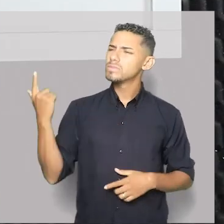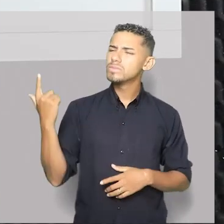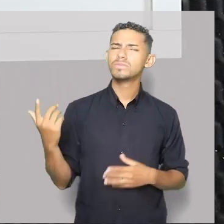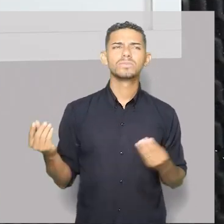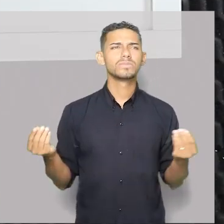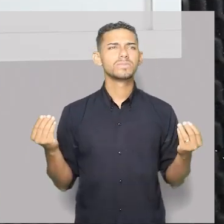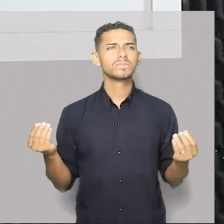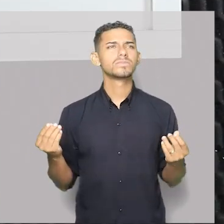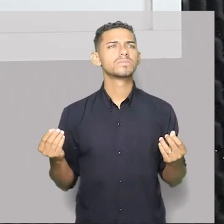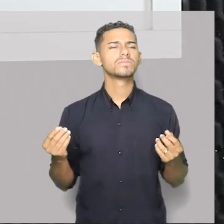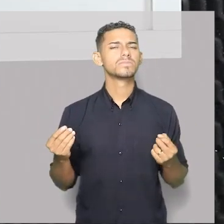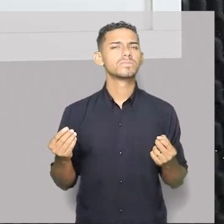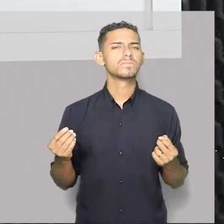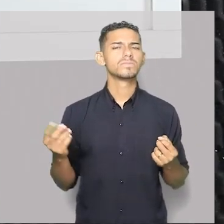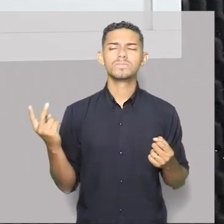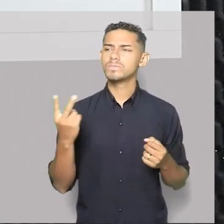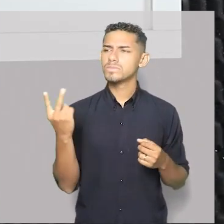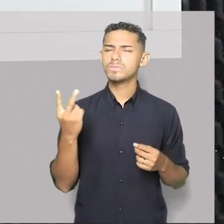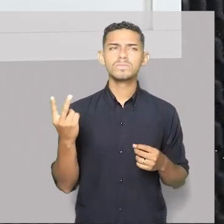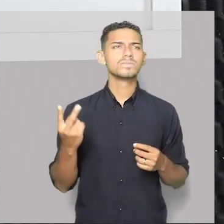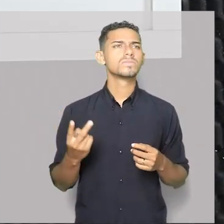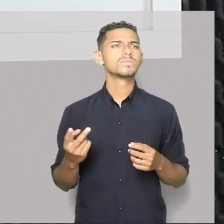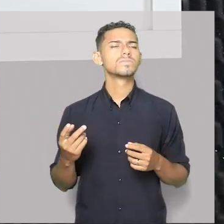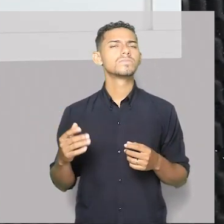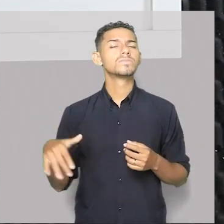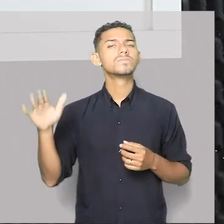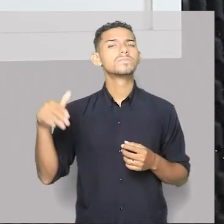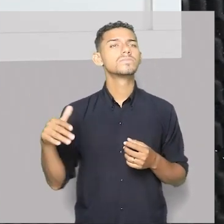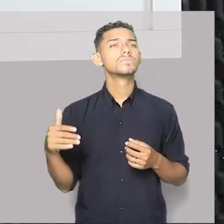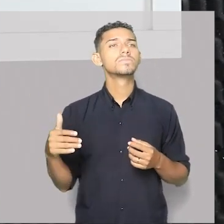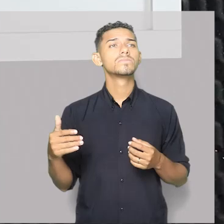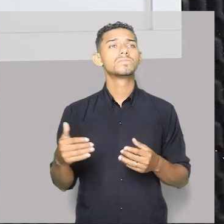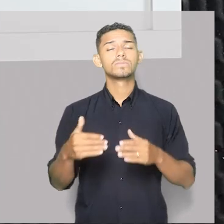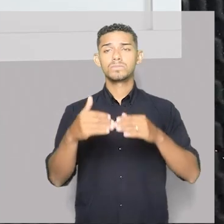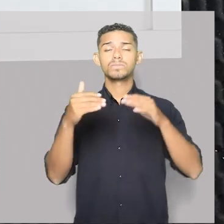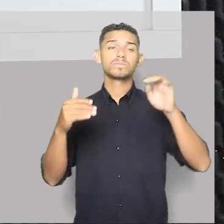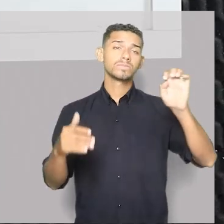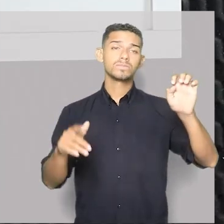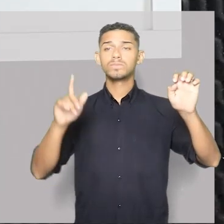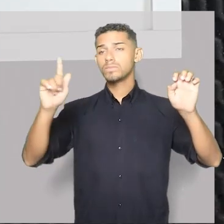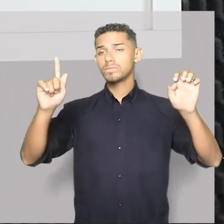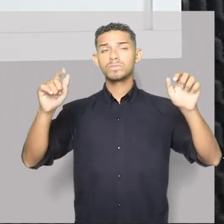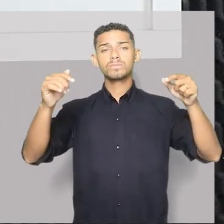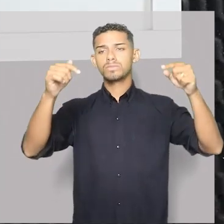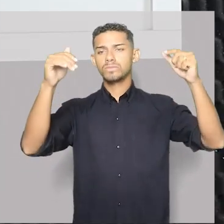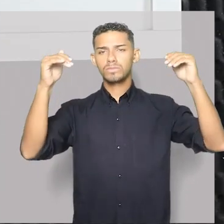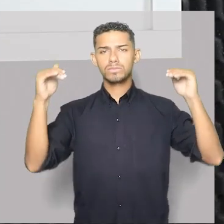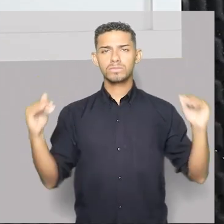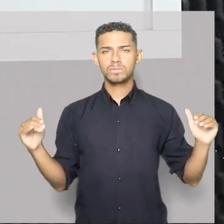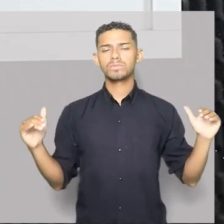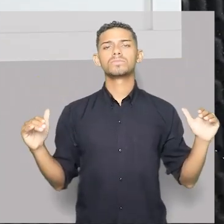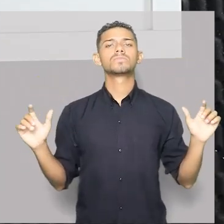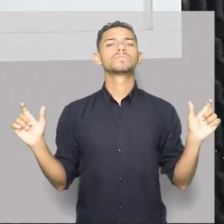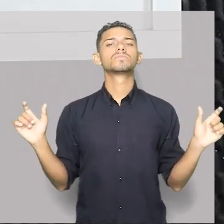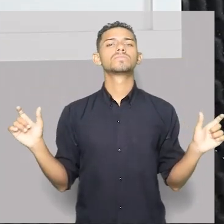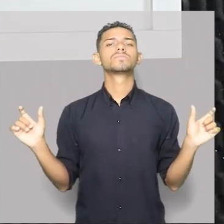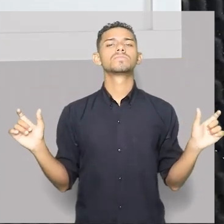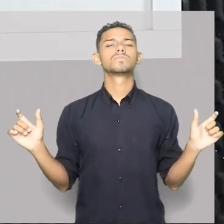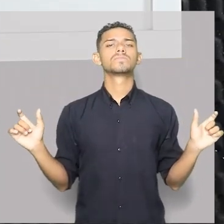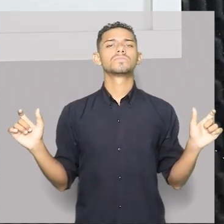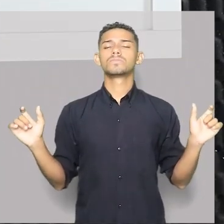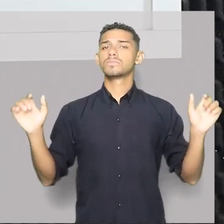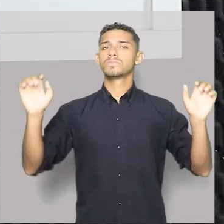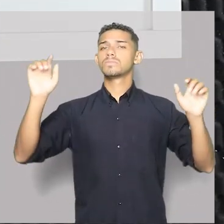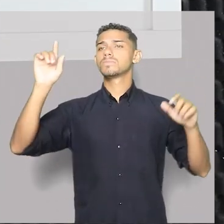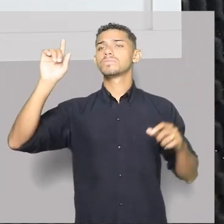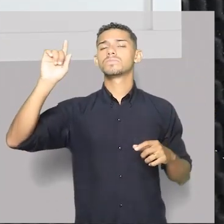Esse E e G, a gente pegou só eles dois. Quem seria o ancestral comum mais recente de E e G?